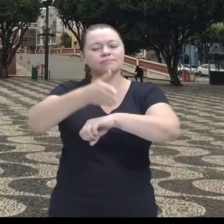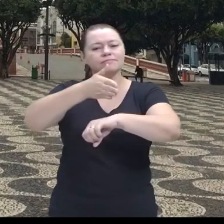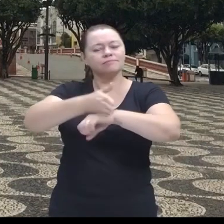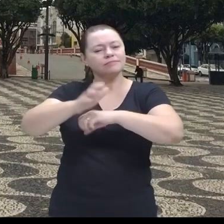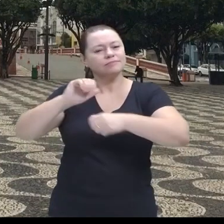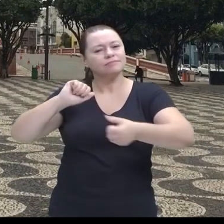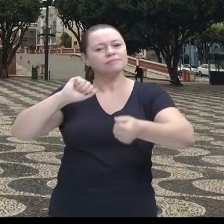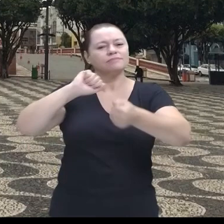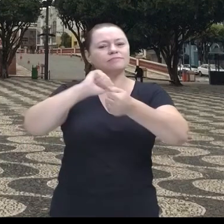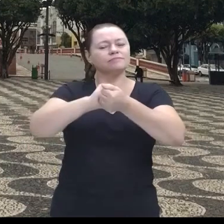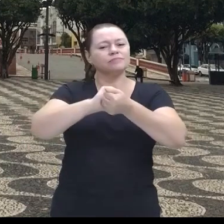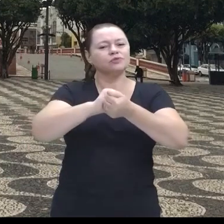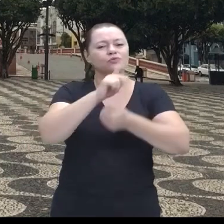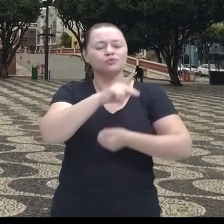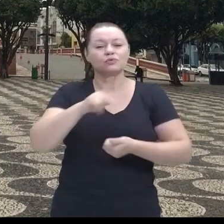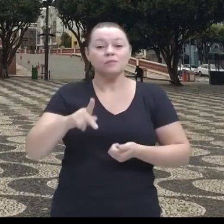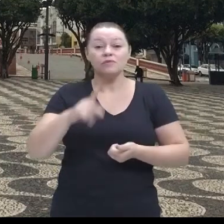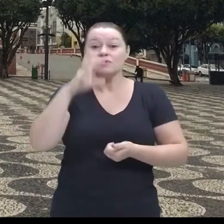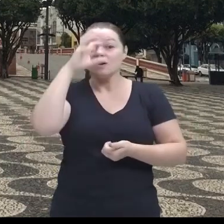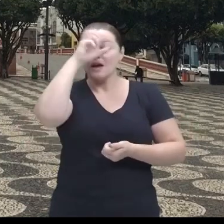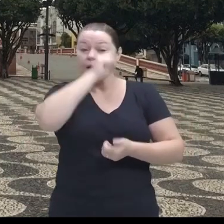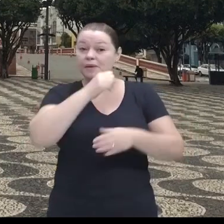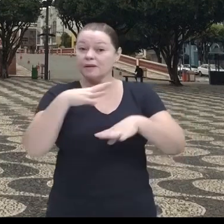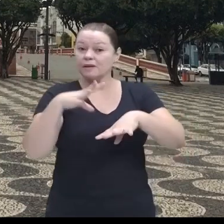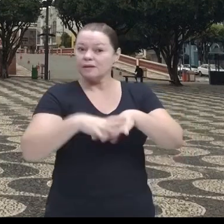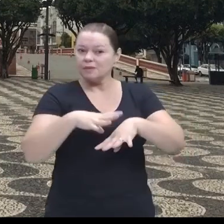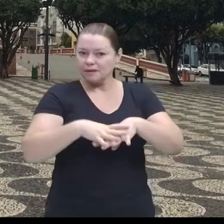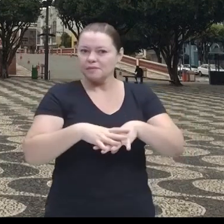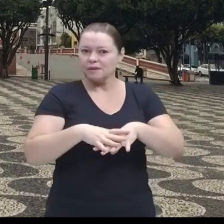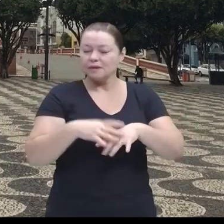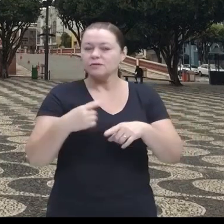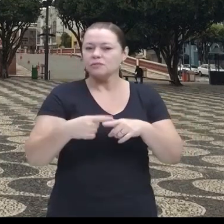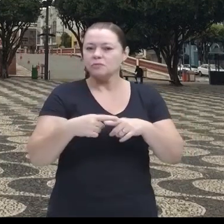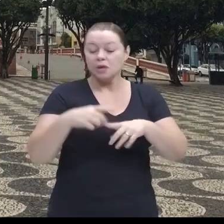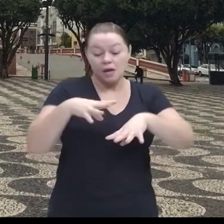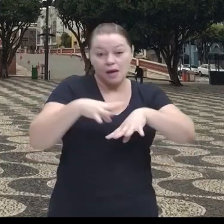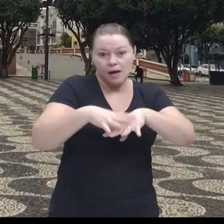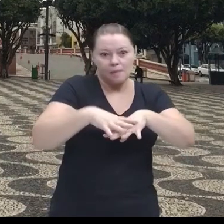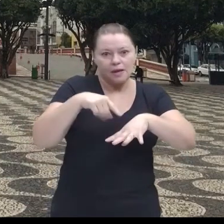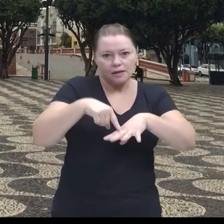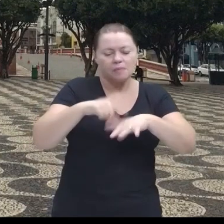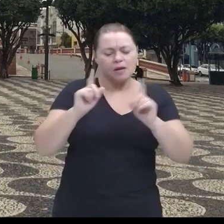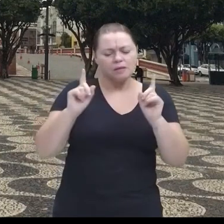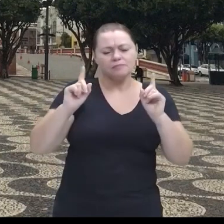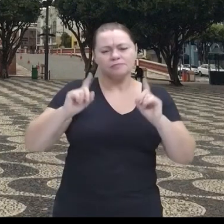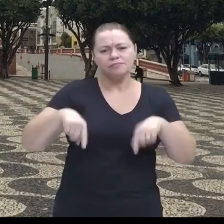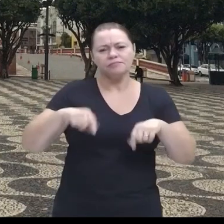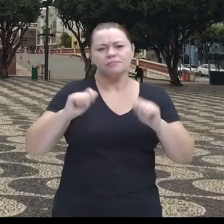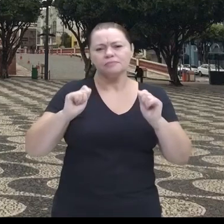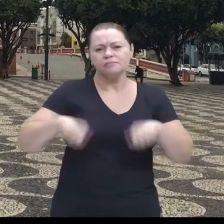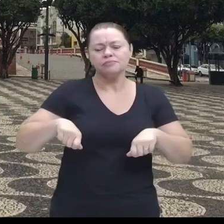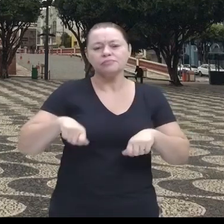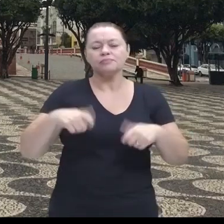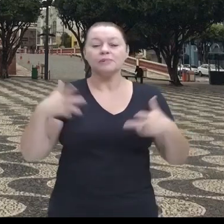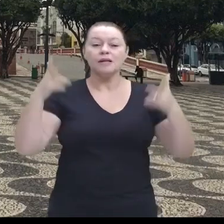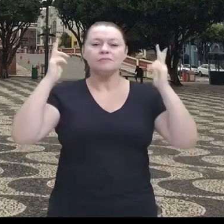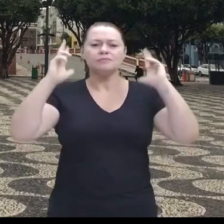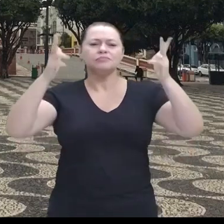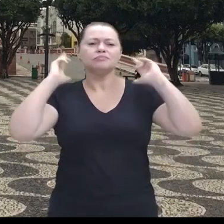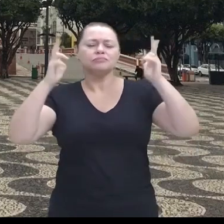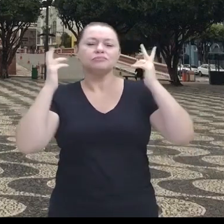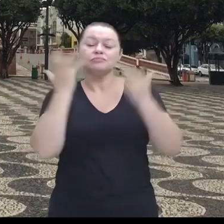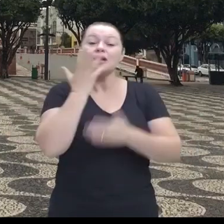Edla, aprendendo matemática, porque a matemática pode ser e é divertida, colorida